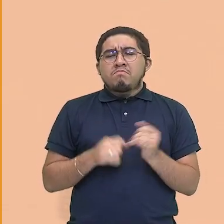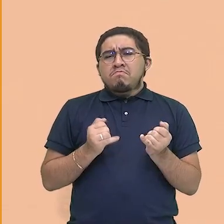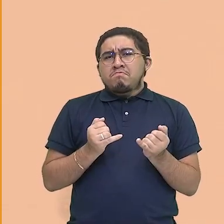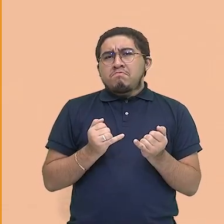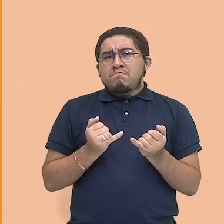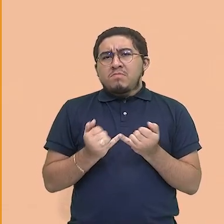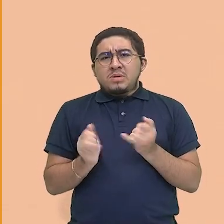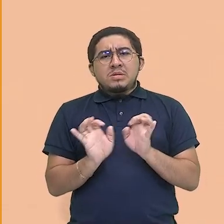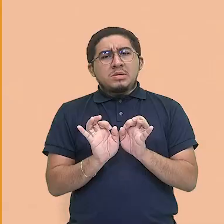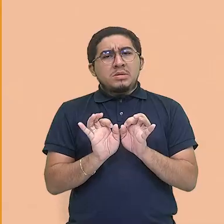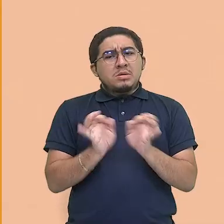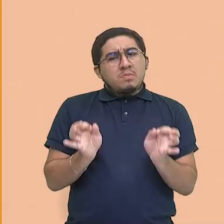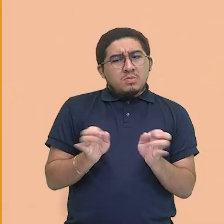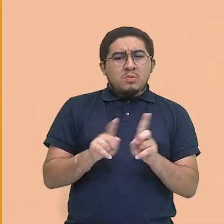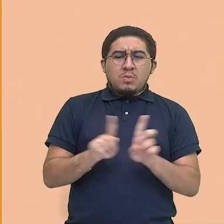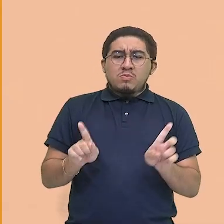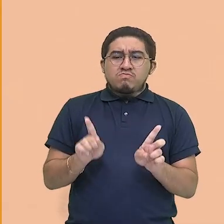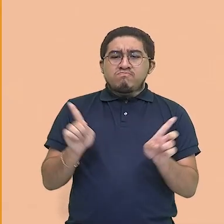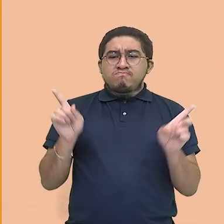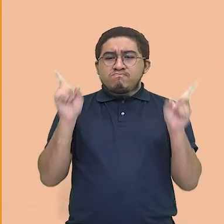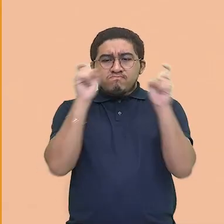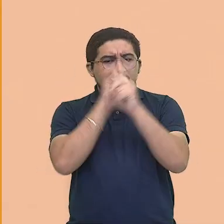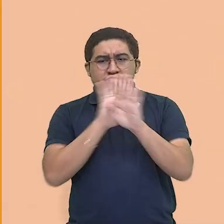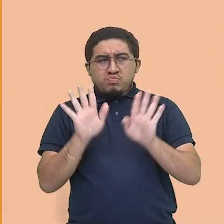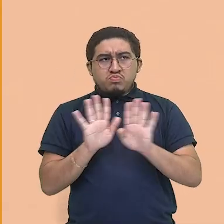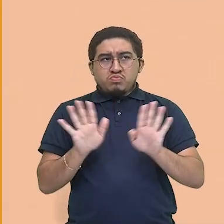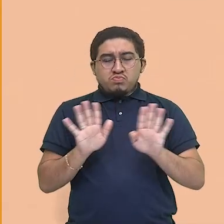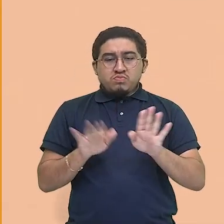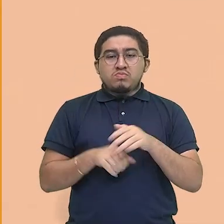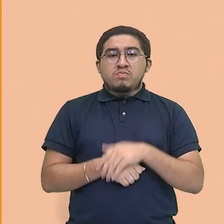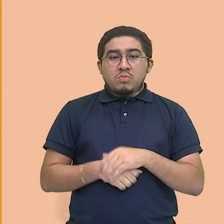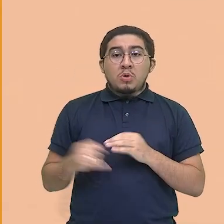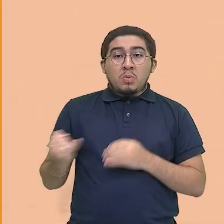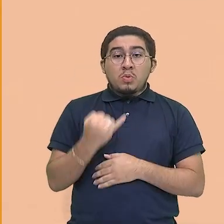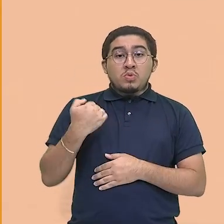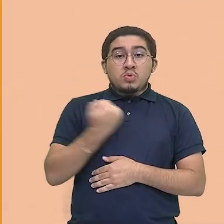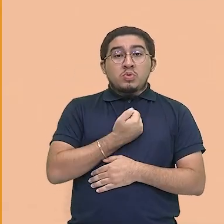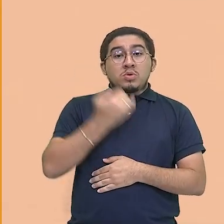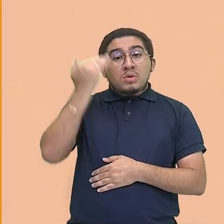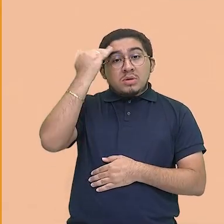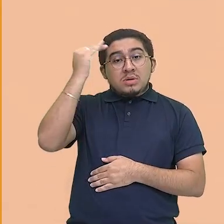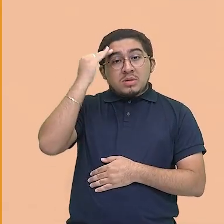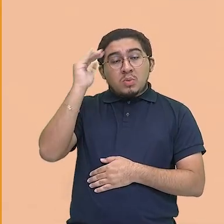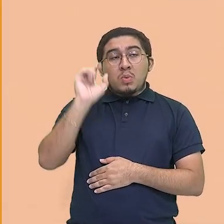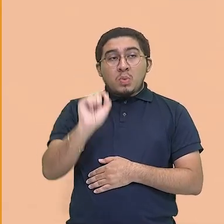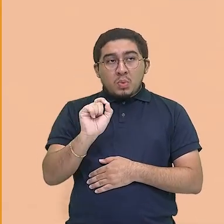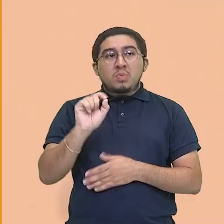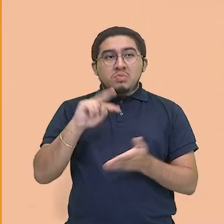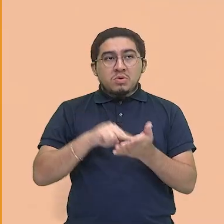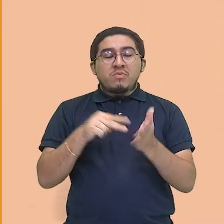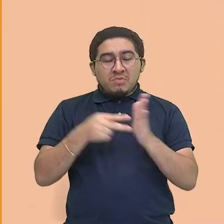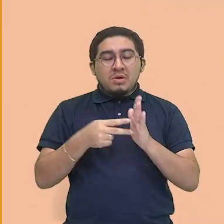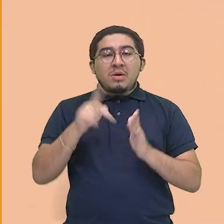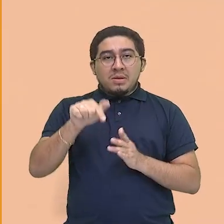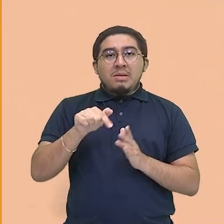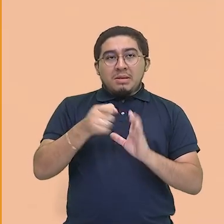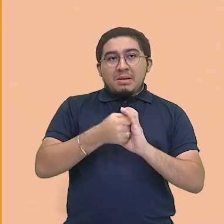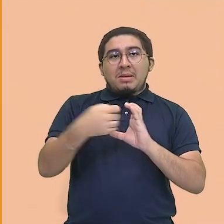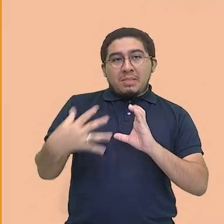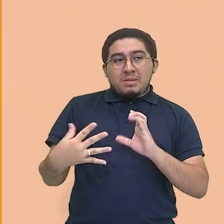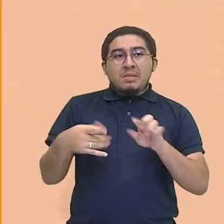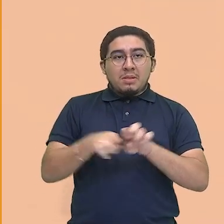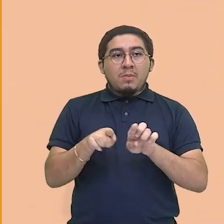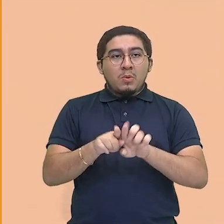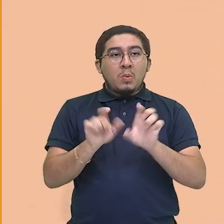Na verdade, não é tão difícil. O importante aqui é nós entendermos o que são essas características, o que